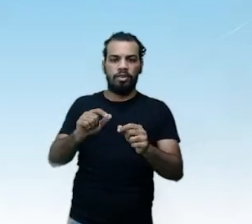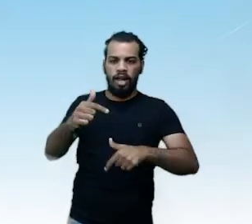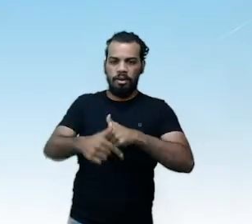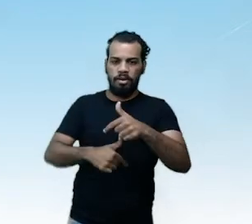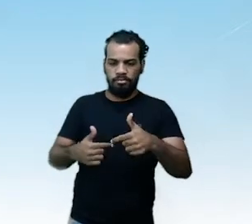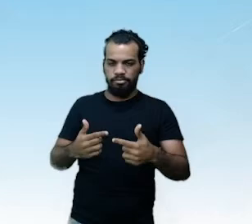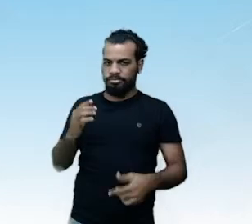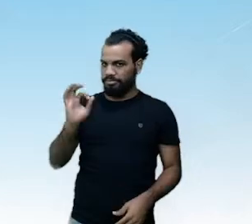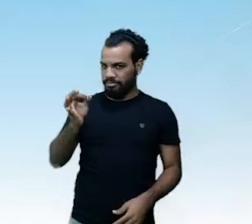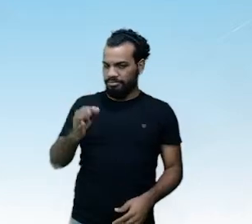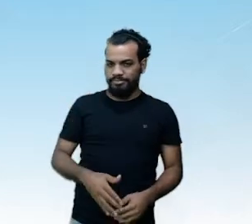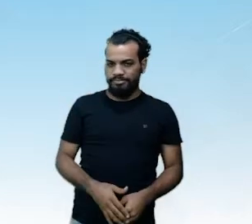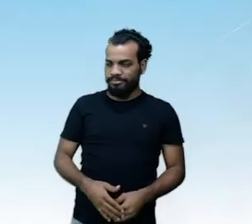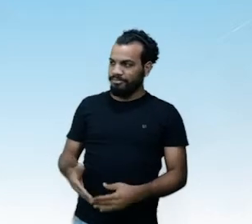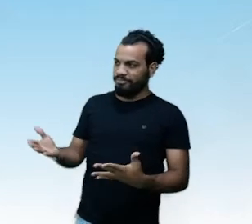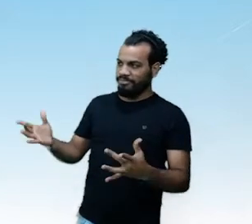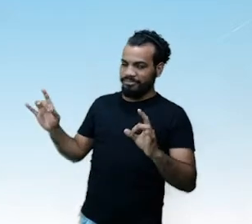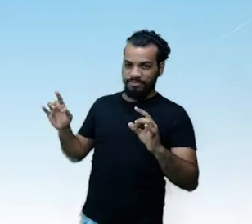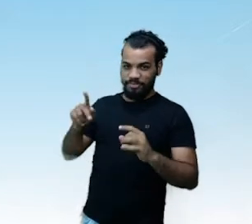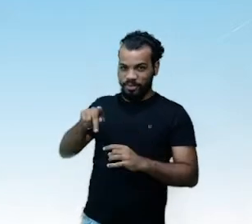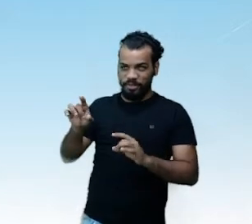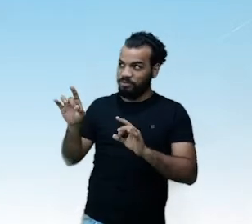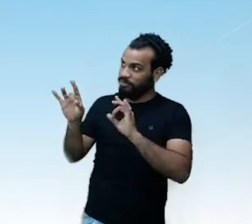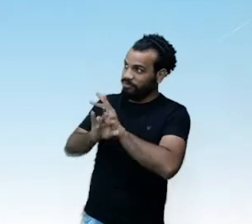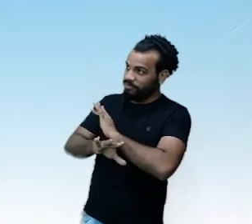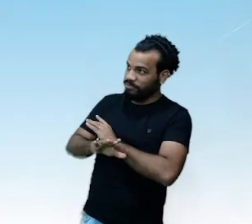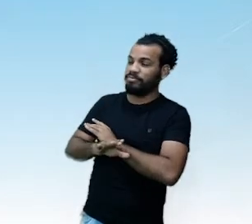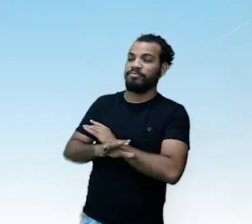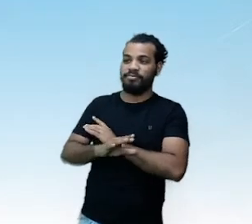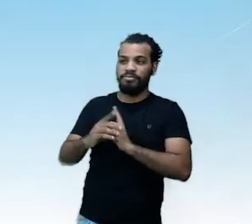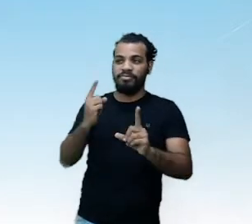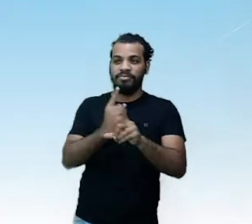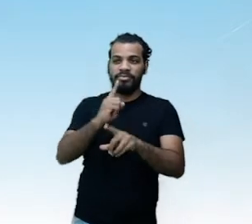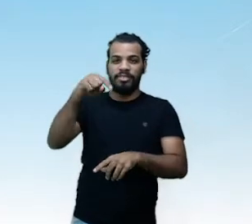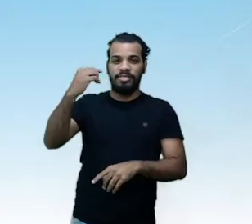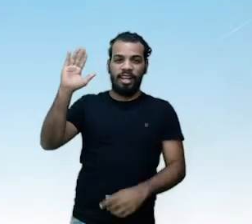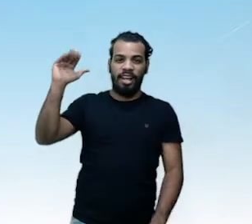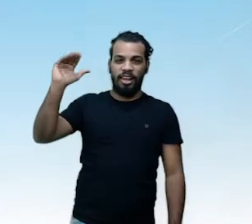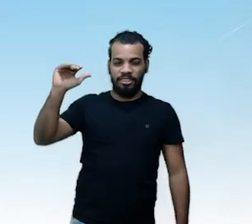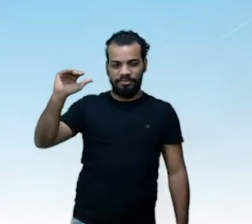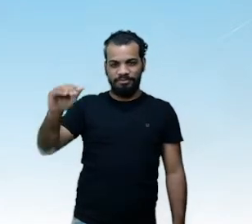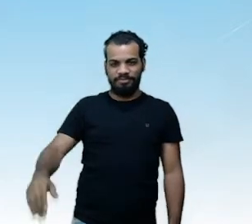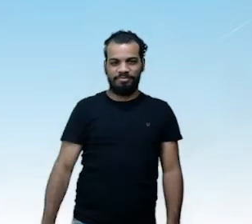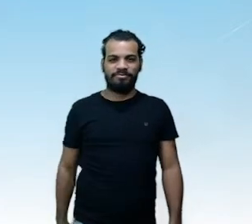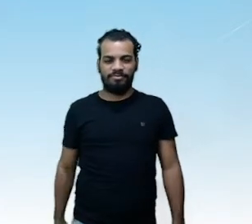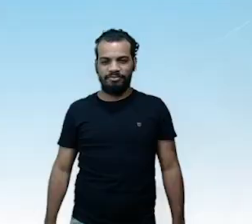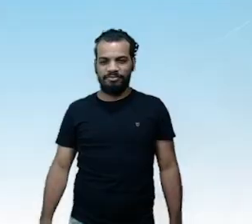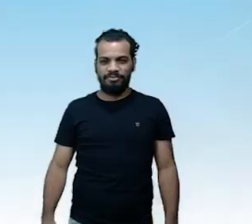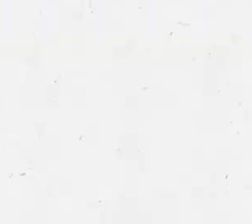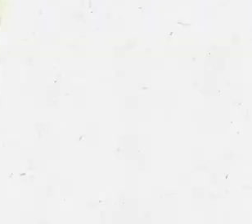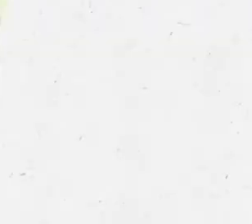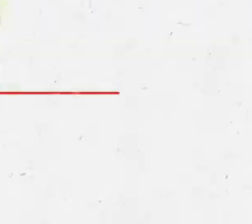trabalho. Eu vou ficando por aqui e a gente se encontra aí na próxima aula do EducaPE.